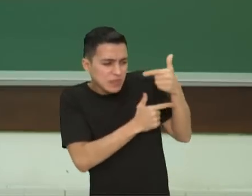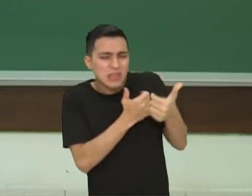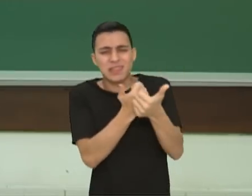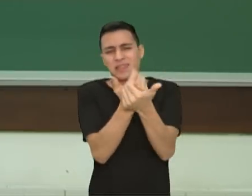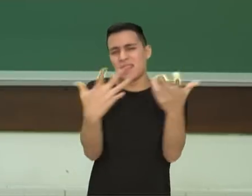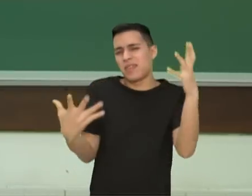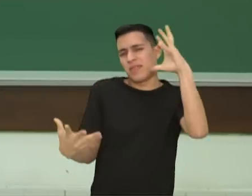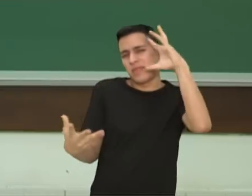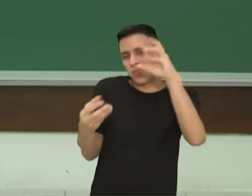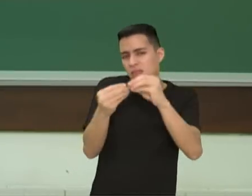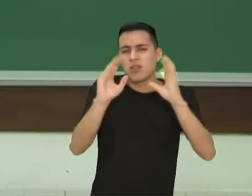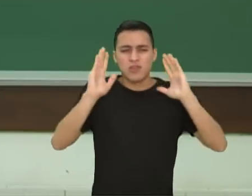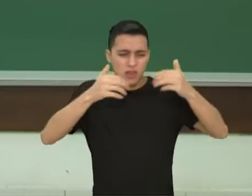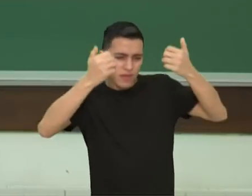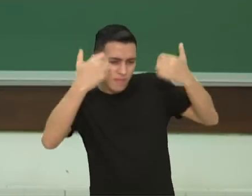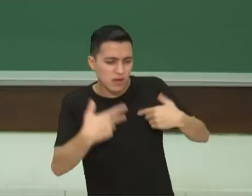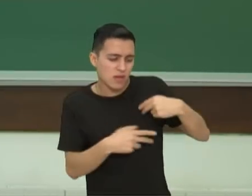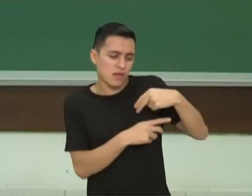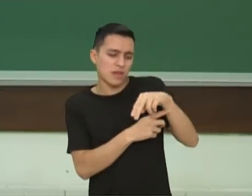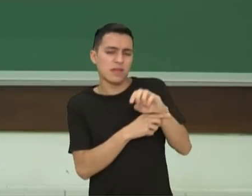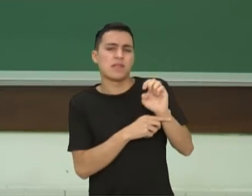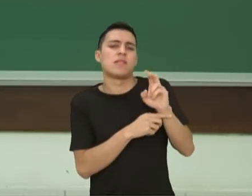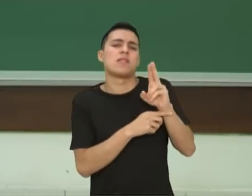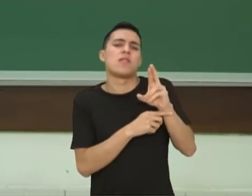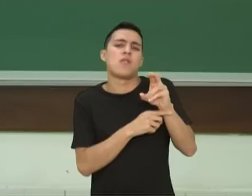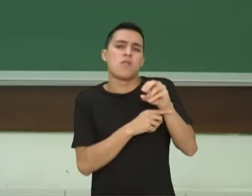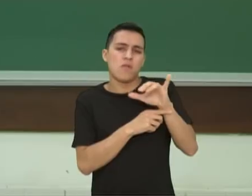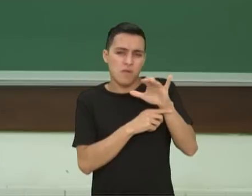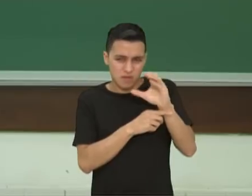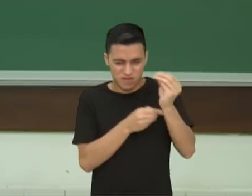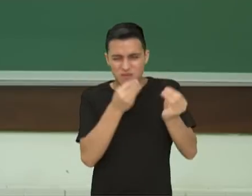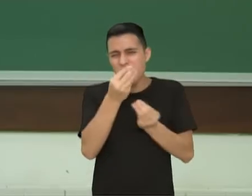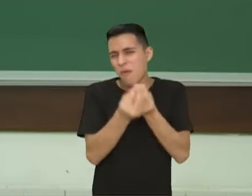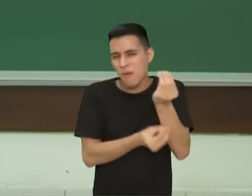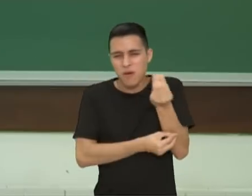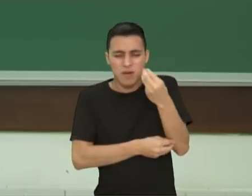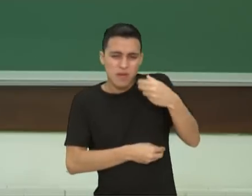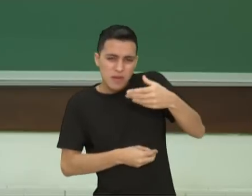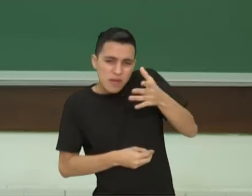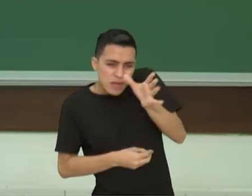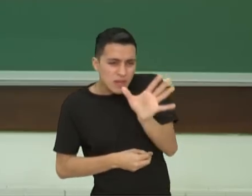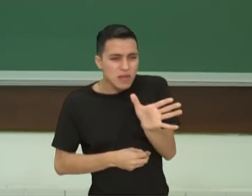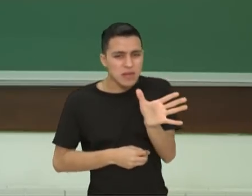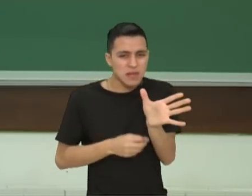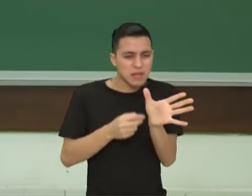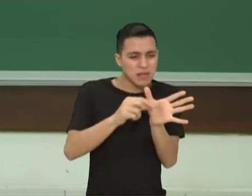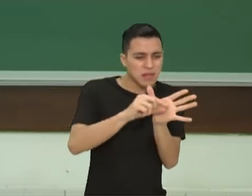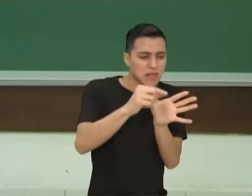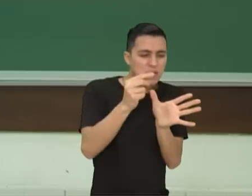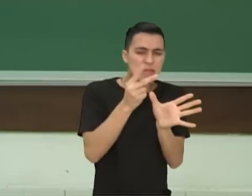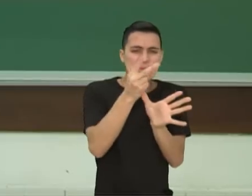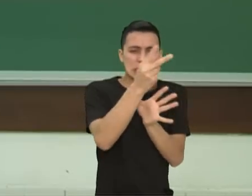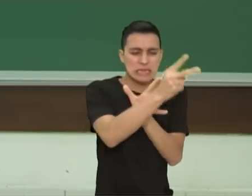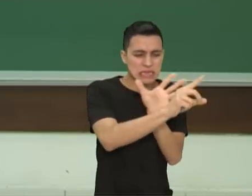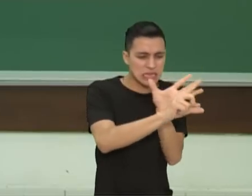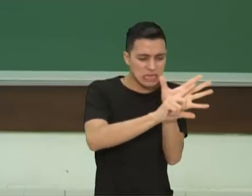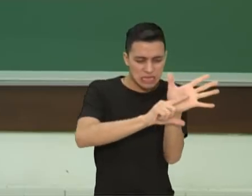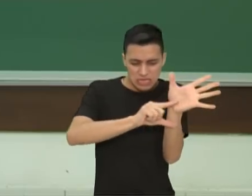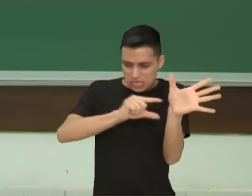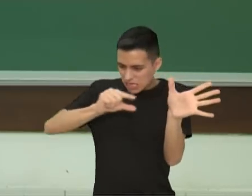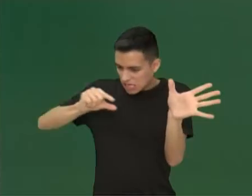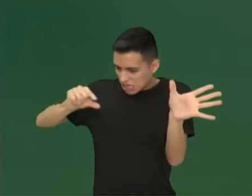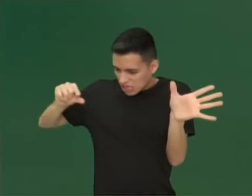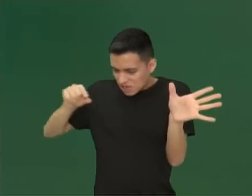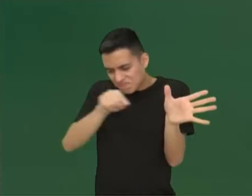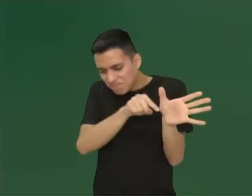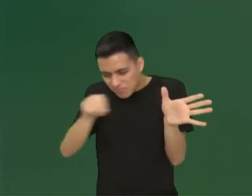um pouquinho sobre o que é neurônio e as partes de um neurônio, né? O corpo celular, dendritos e axônios. Só